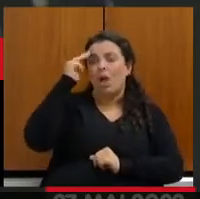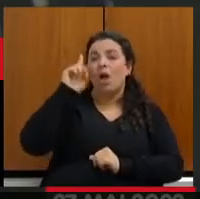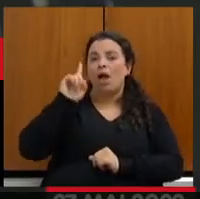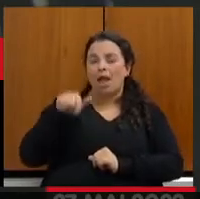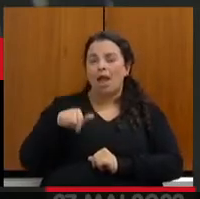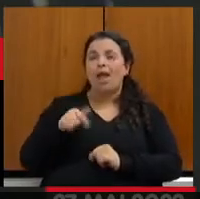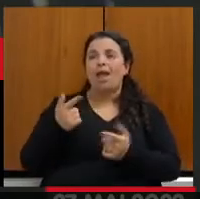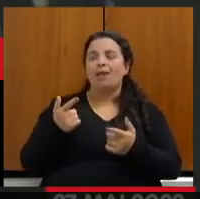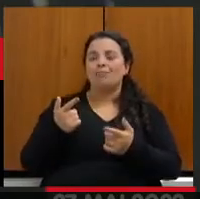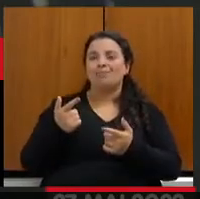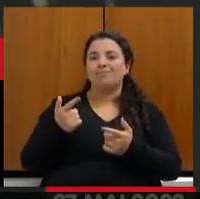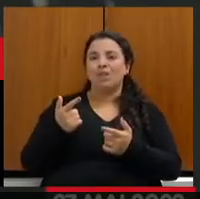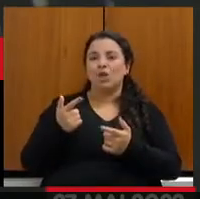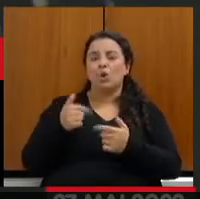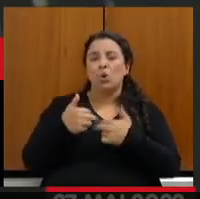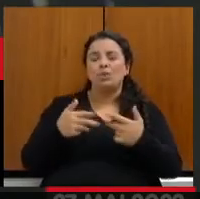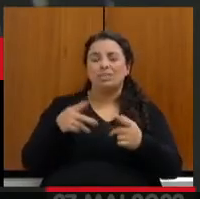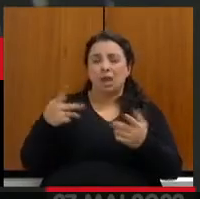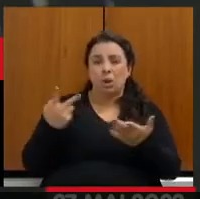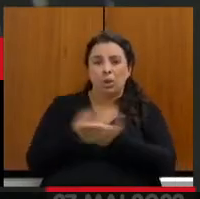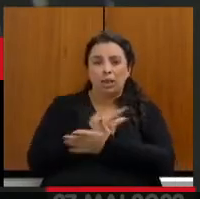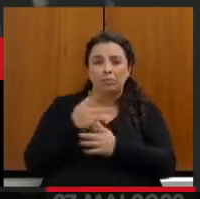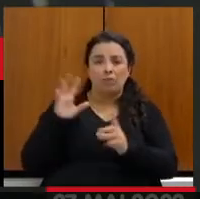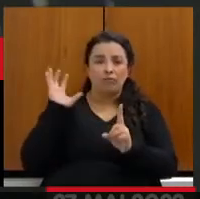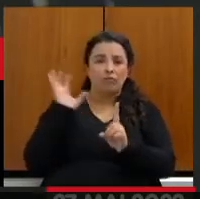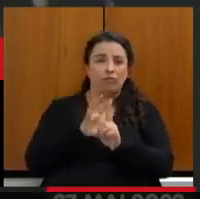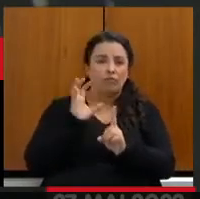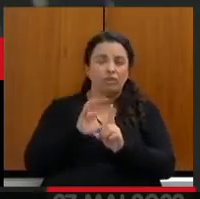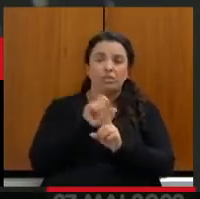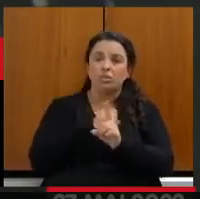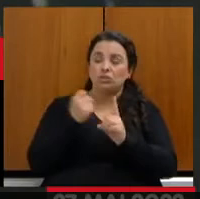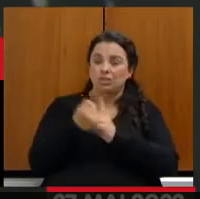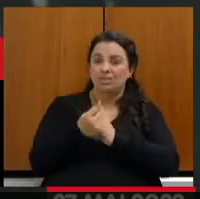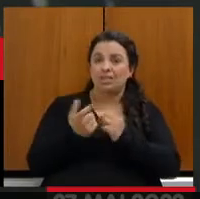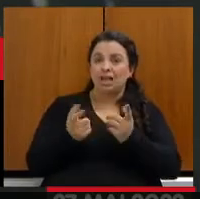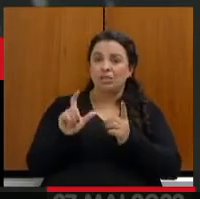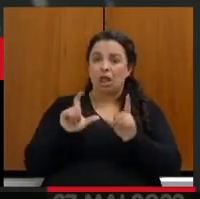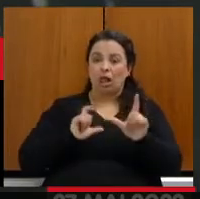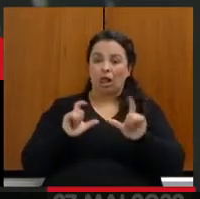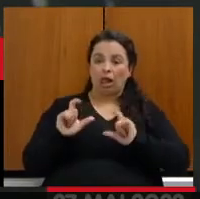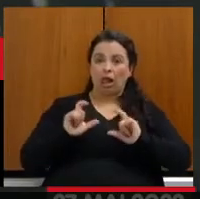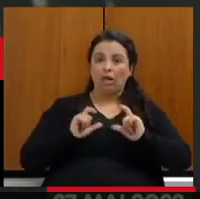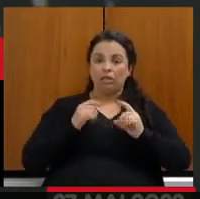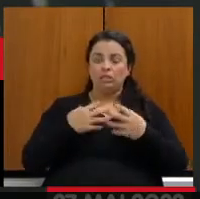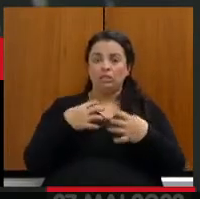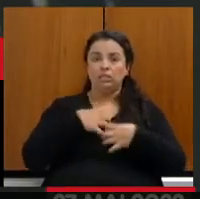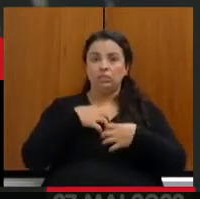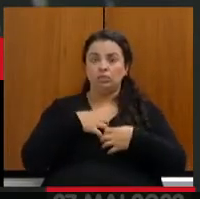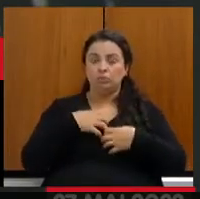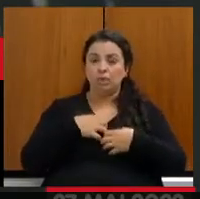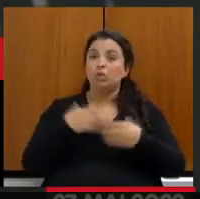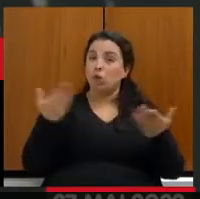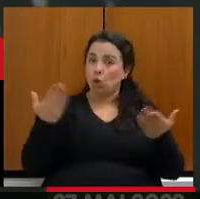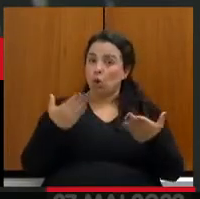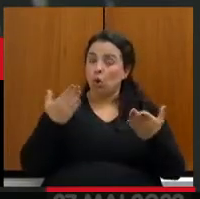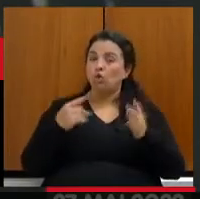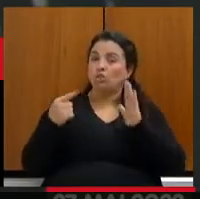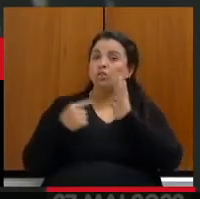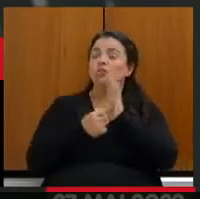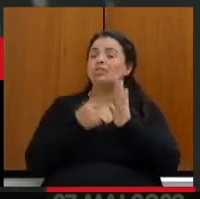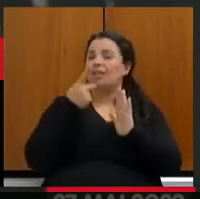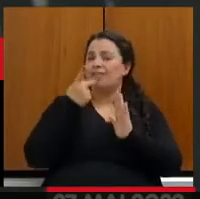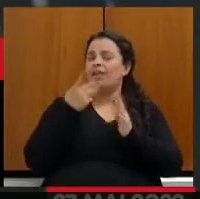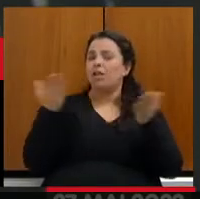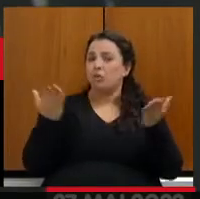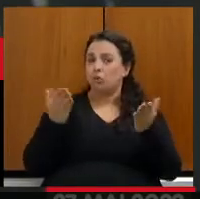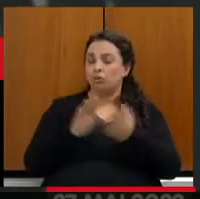produzido mais relações desiguais que nos alimentamos e muitas das quais foram faladas e denunciadas aqui hoje o sofrimento Mental